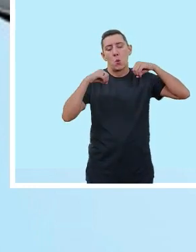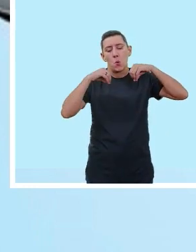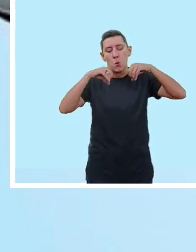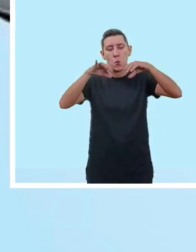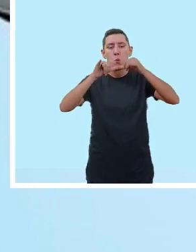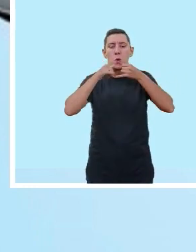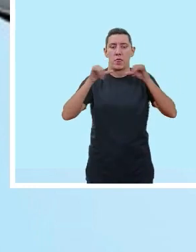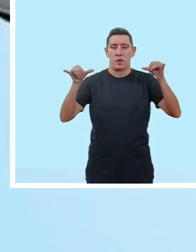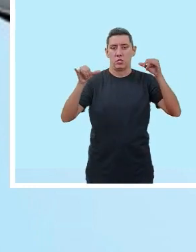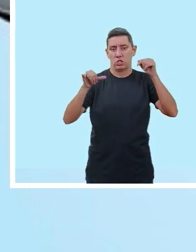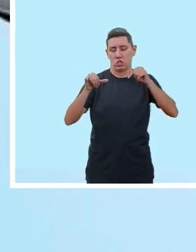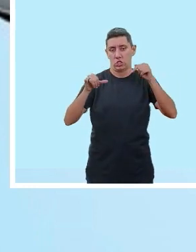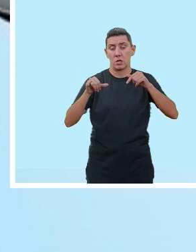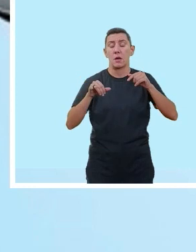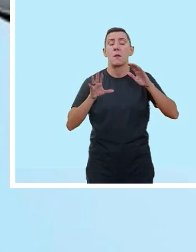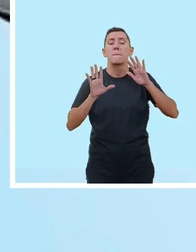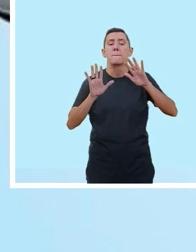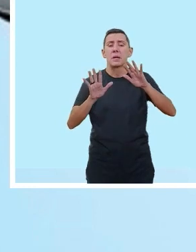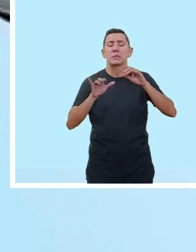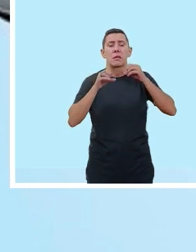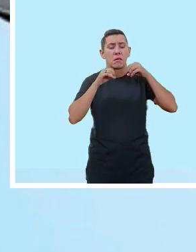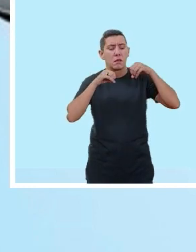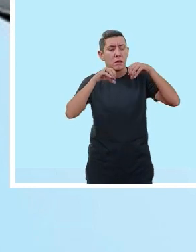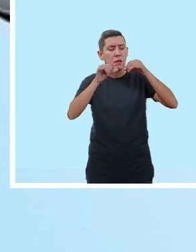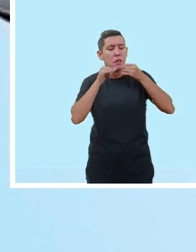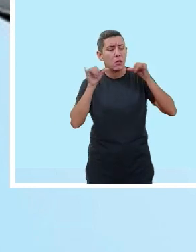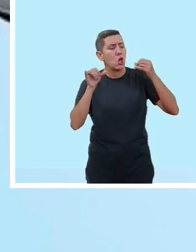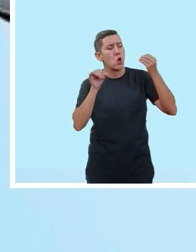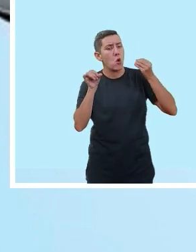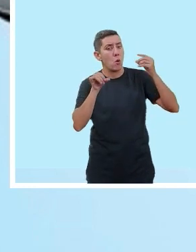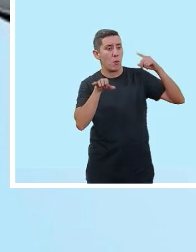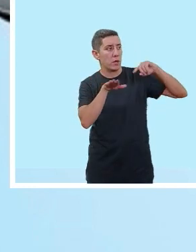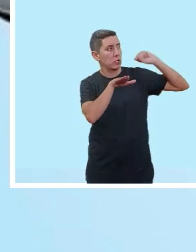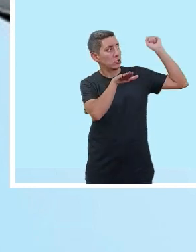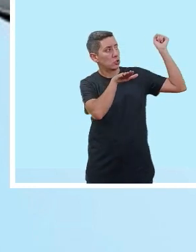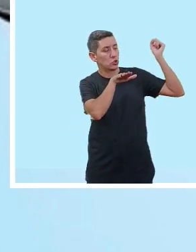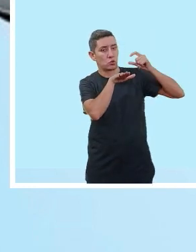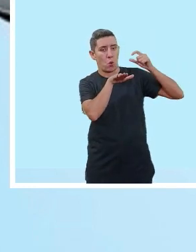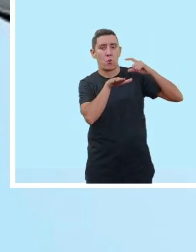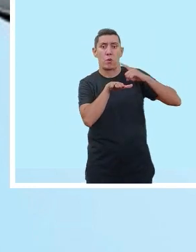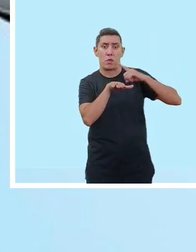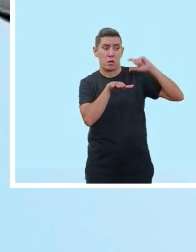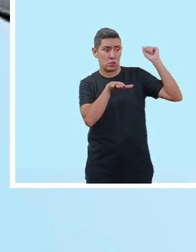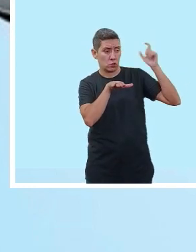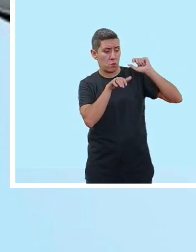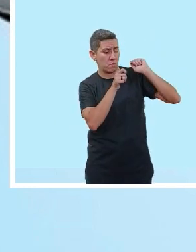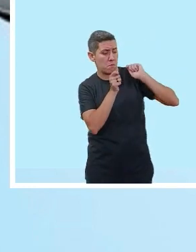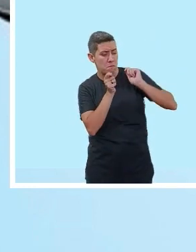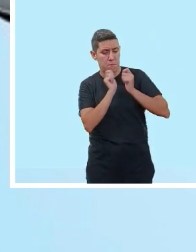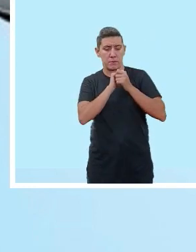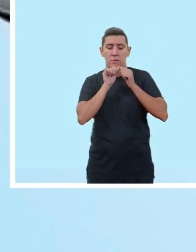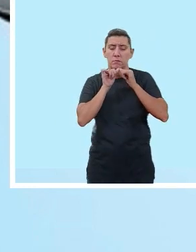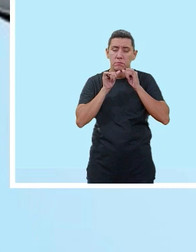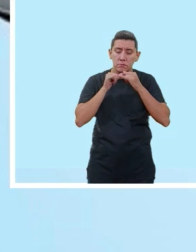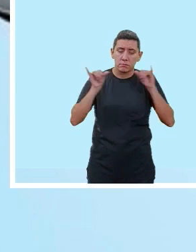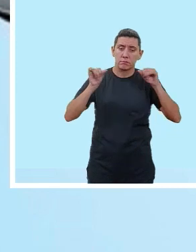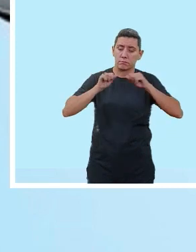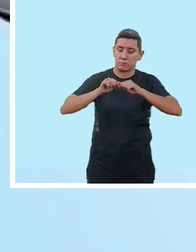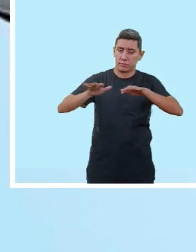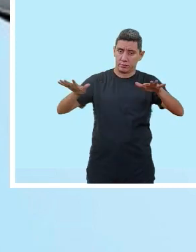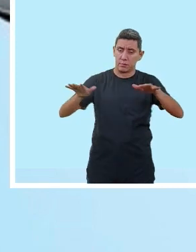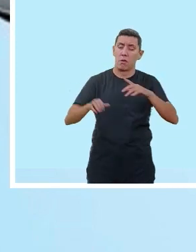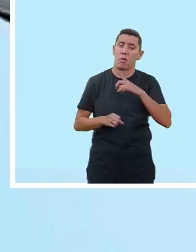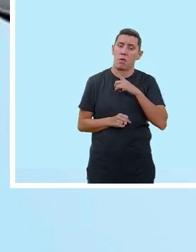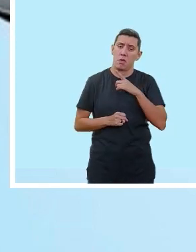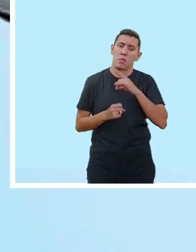relação à parte de energia solar e eles têm diferentes tipos de aplicação, né? Eu vou mostrar um exemplo para cada um